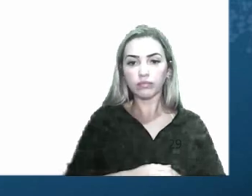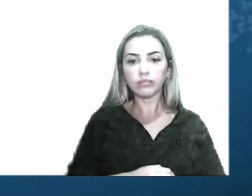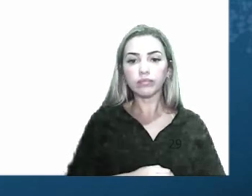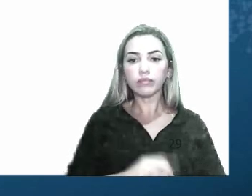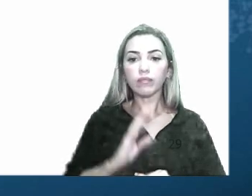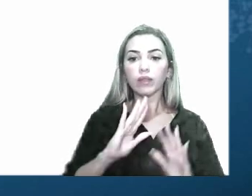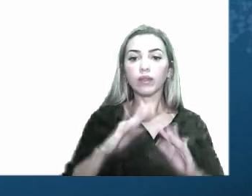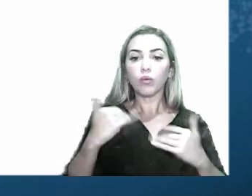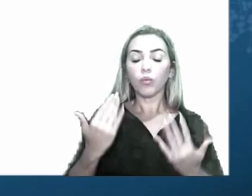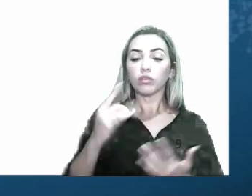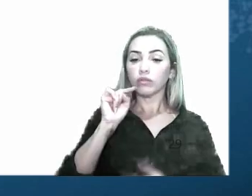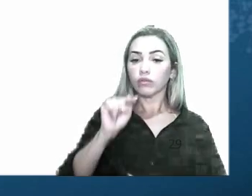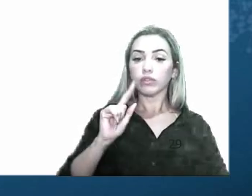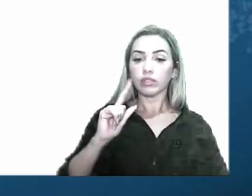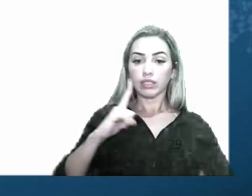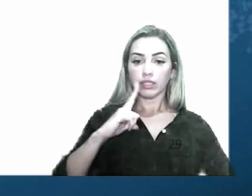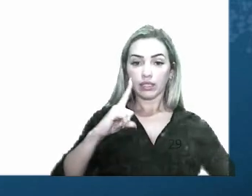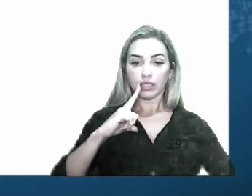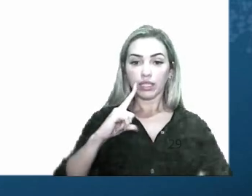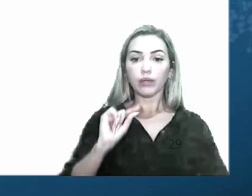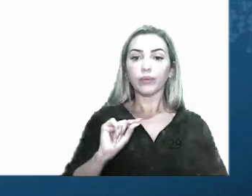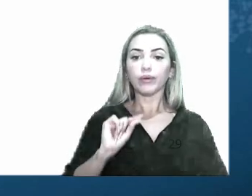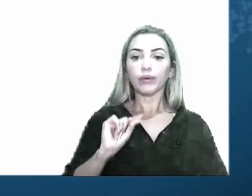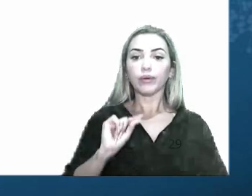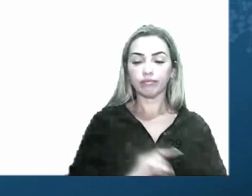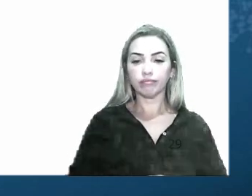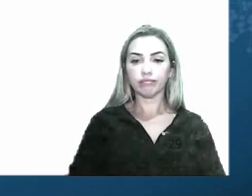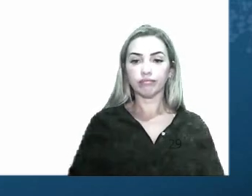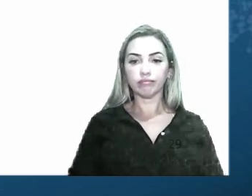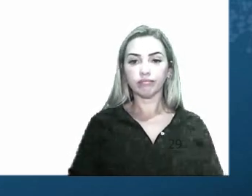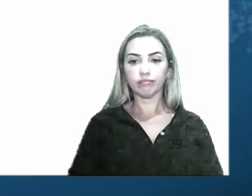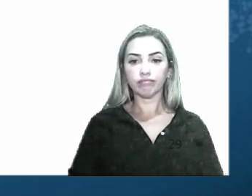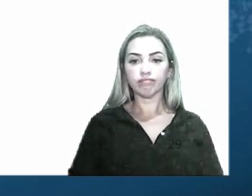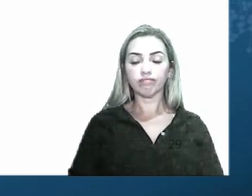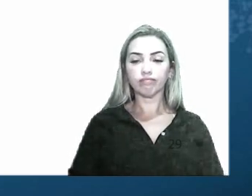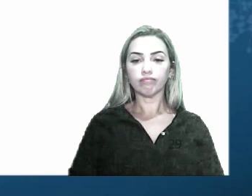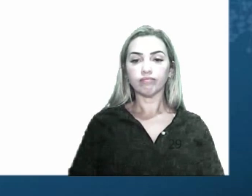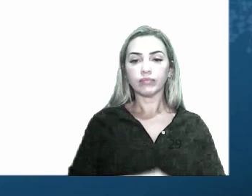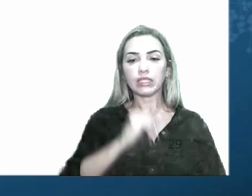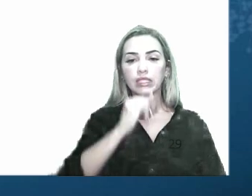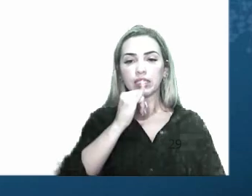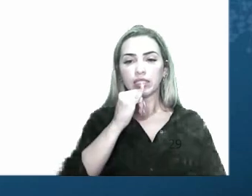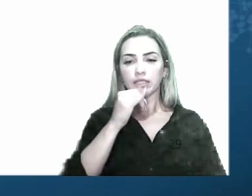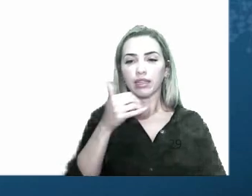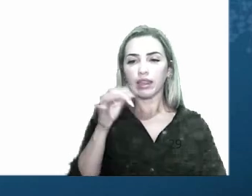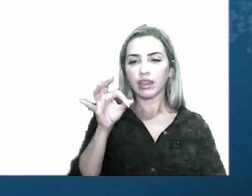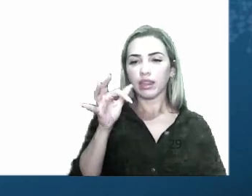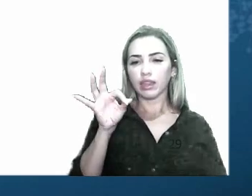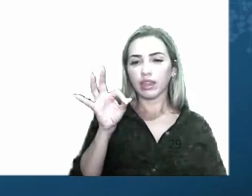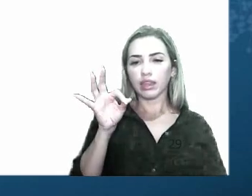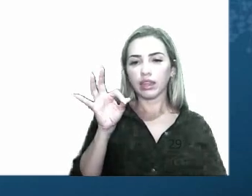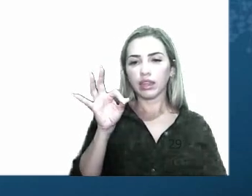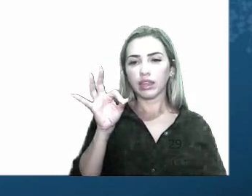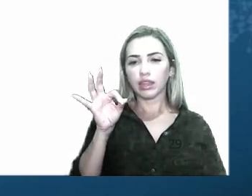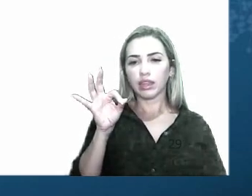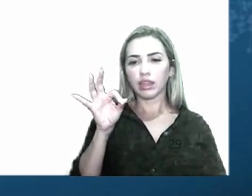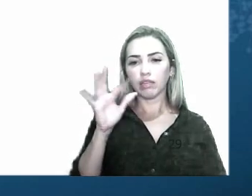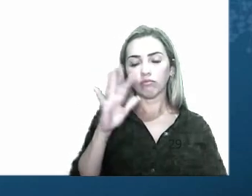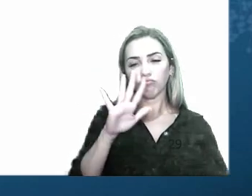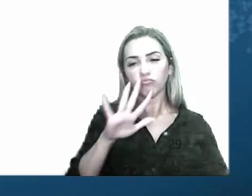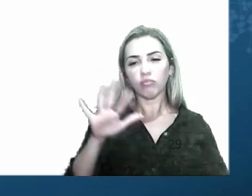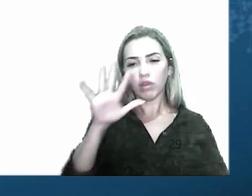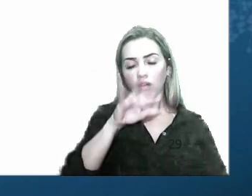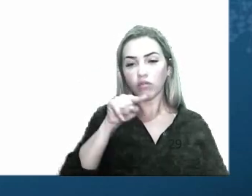quando você tem de 10 a numa dose de alvo, você